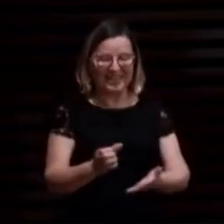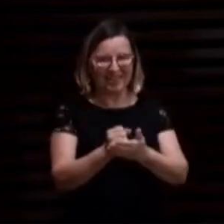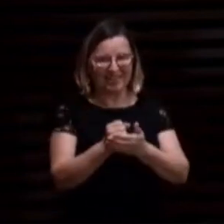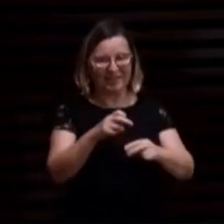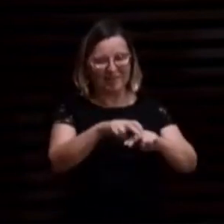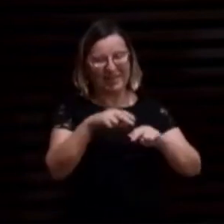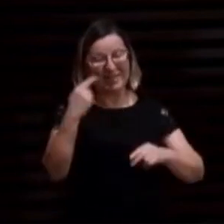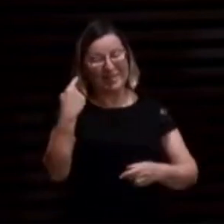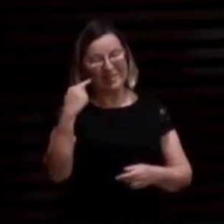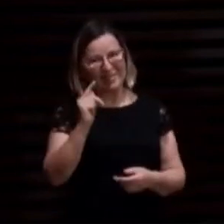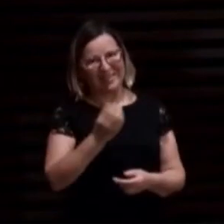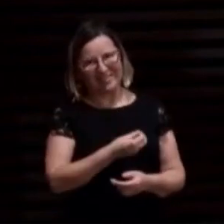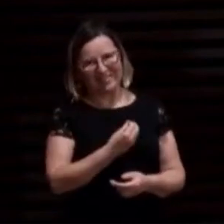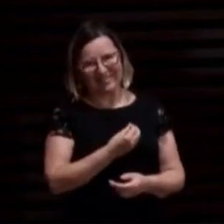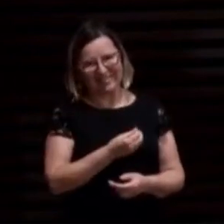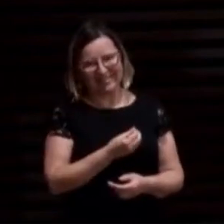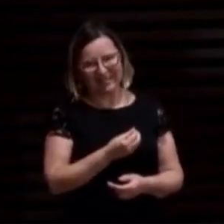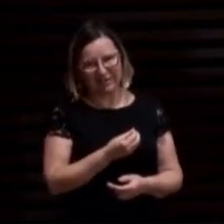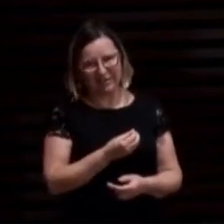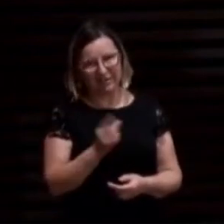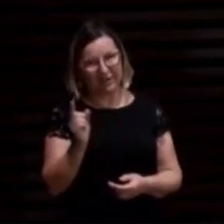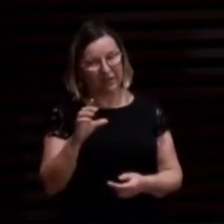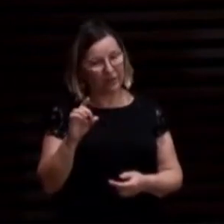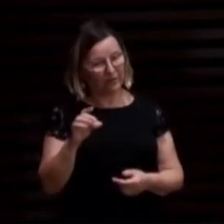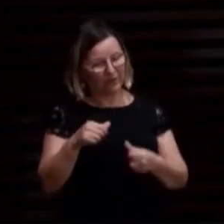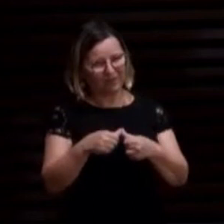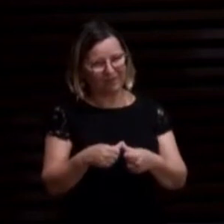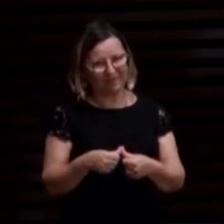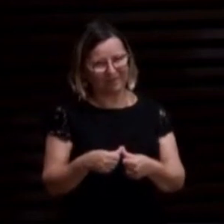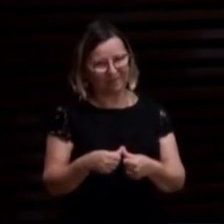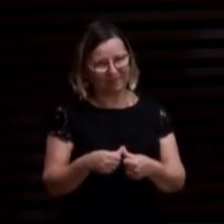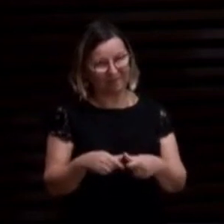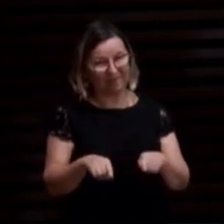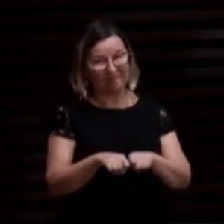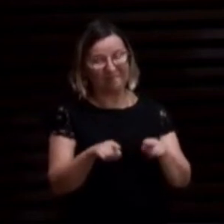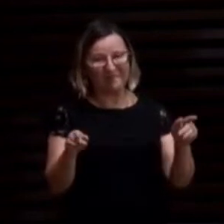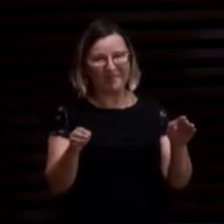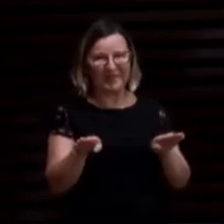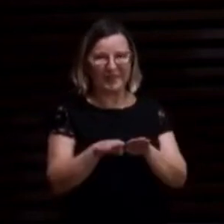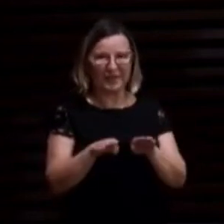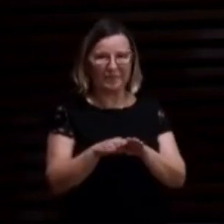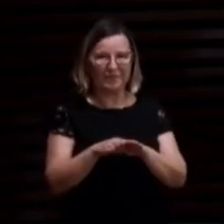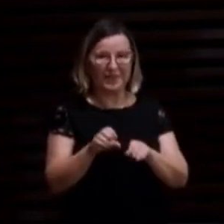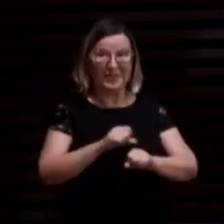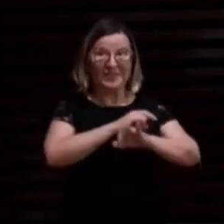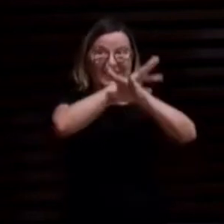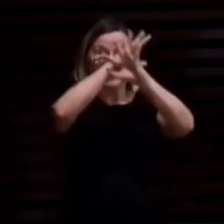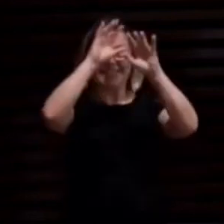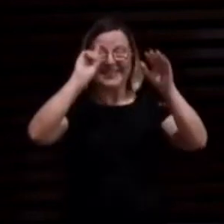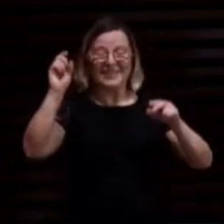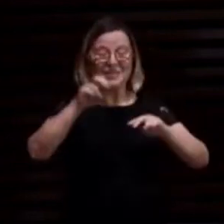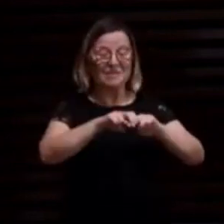pela sua vida. E não apenas isto, mas também nos gloriamos em Deus por